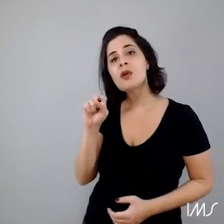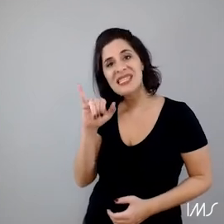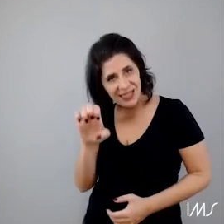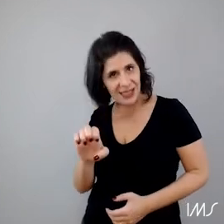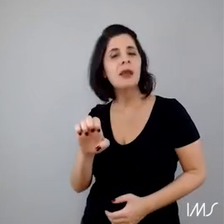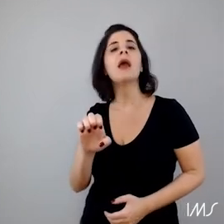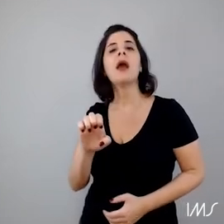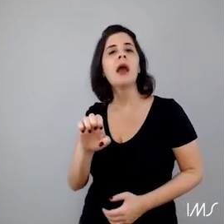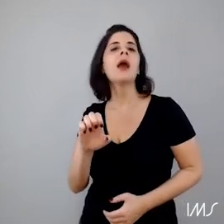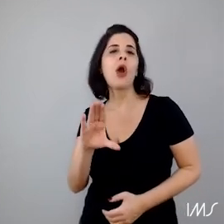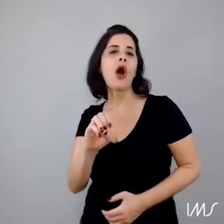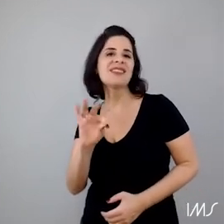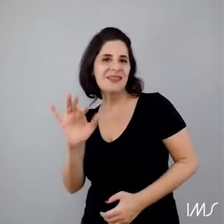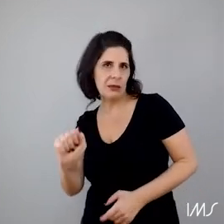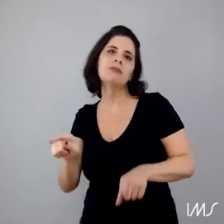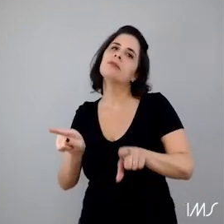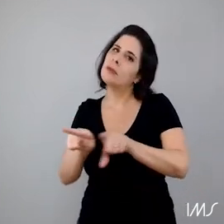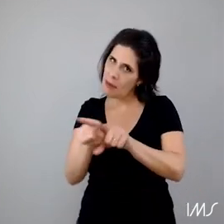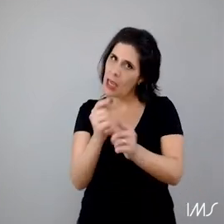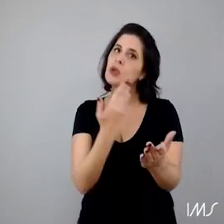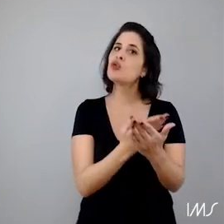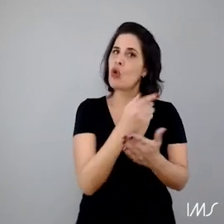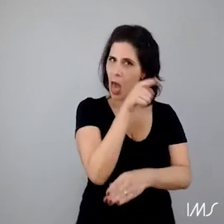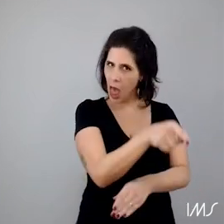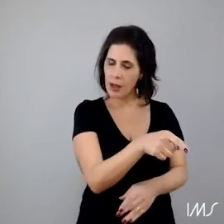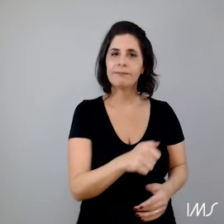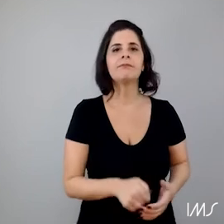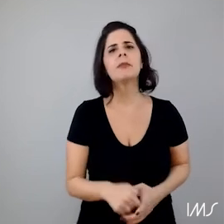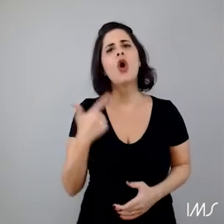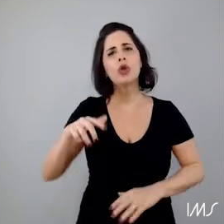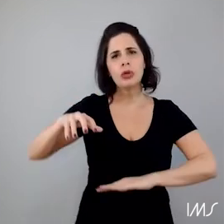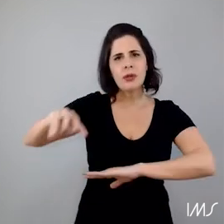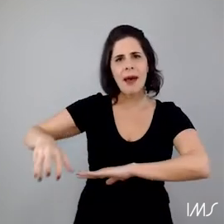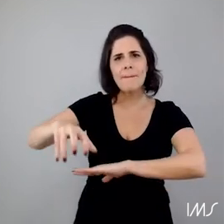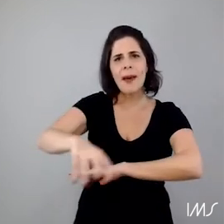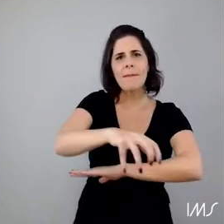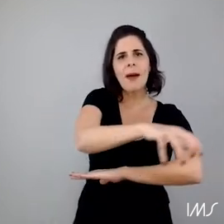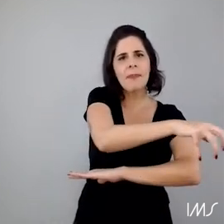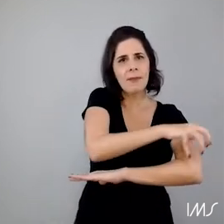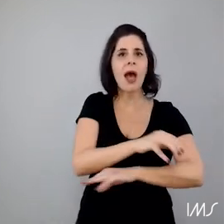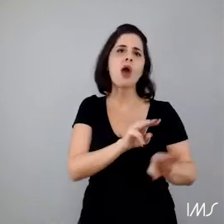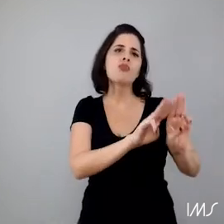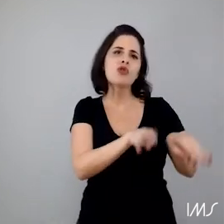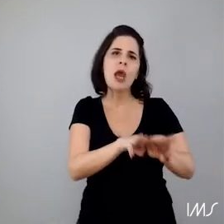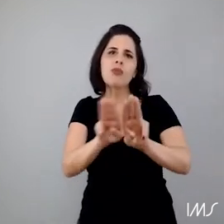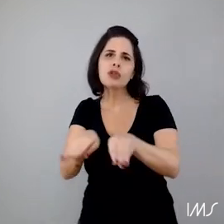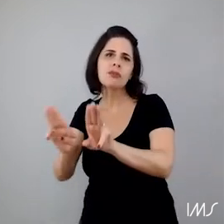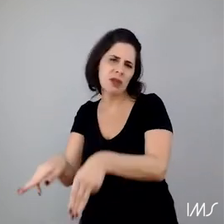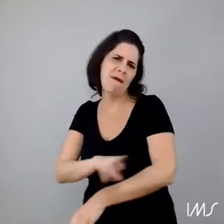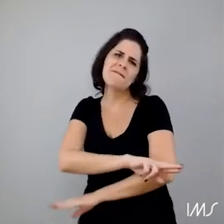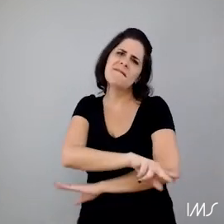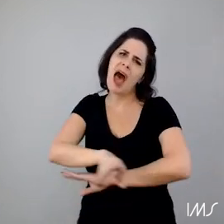museológicos e mídias, como estudou a Patrícia Yamamoto, e, enfim, personagens que estão